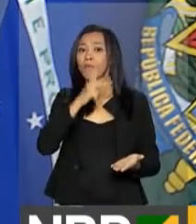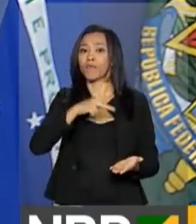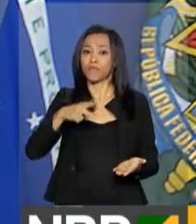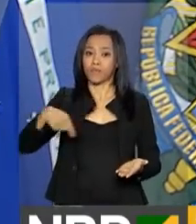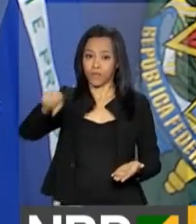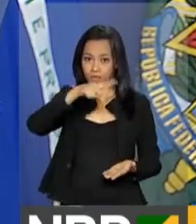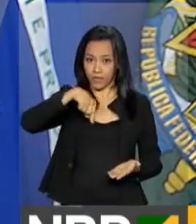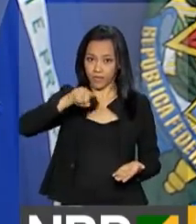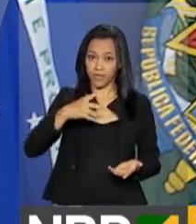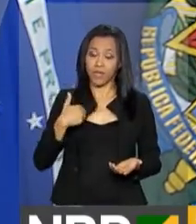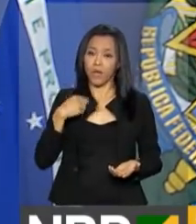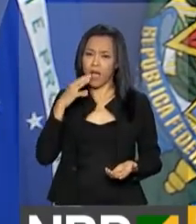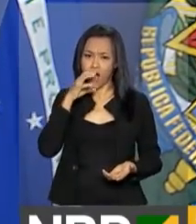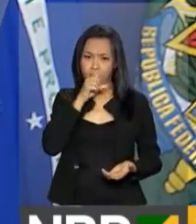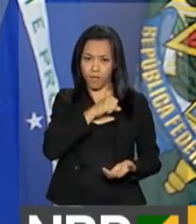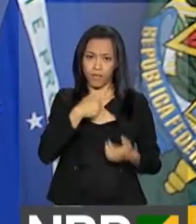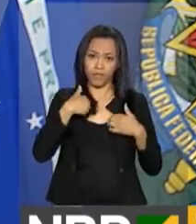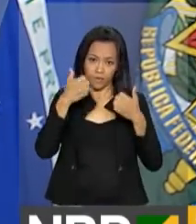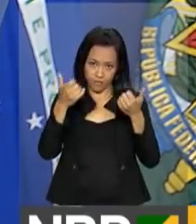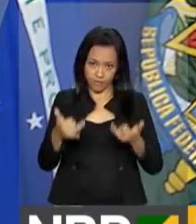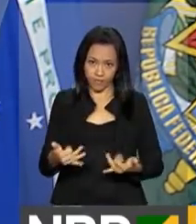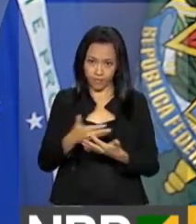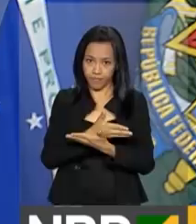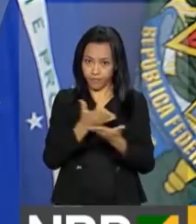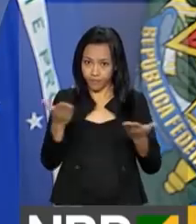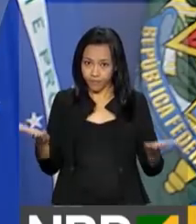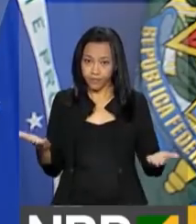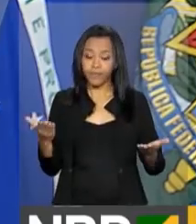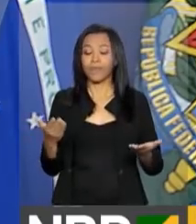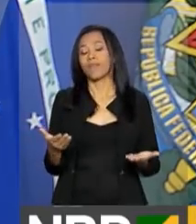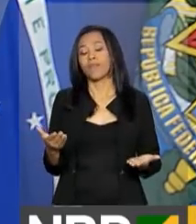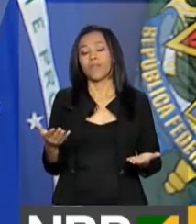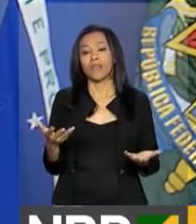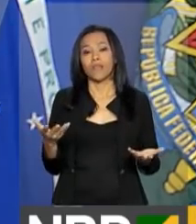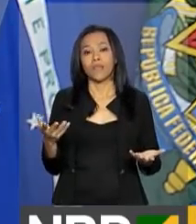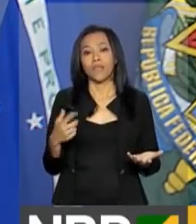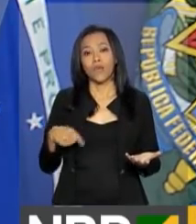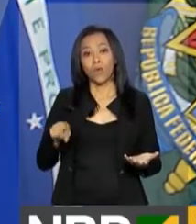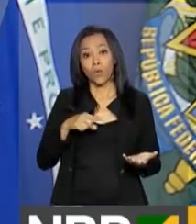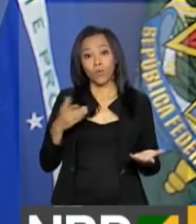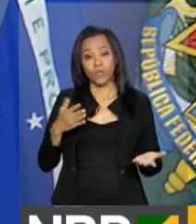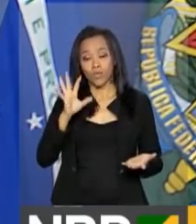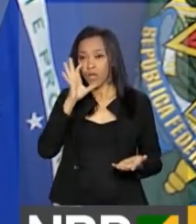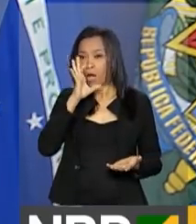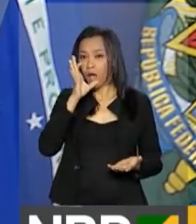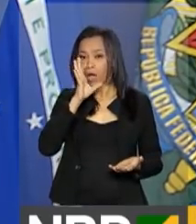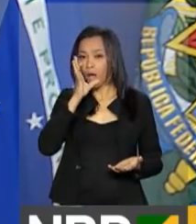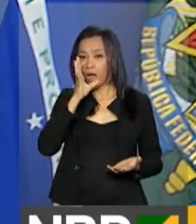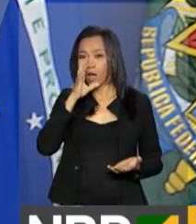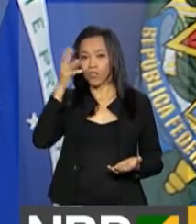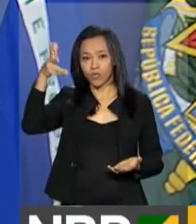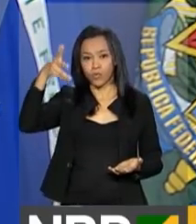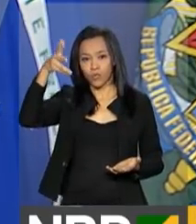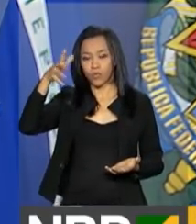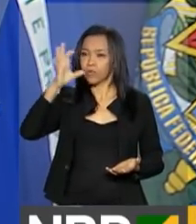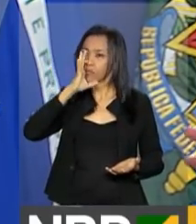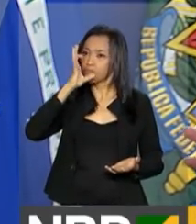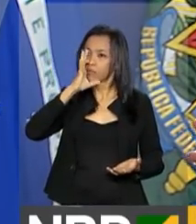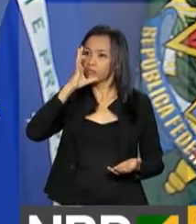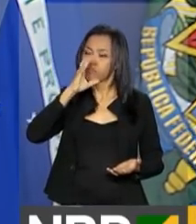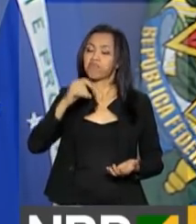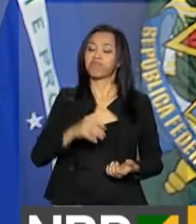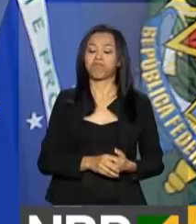quero muito rapidamente dizer que as palavras que nós acabamos de ouvir então a